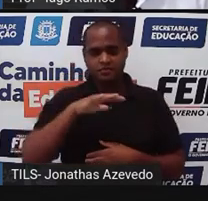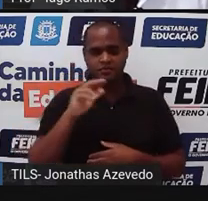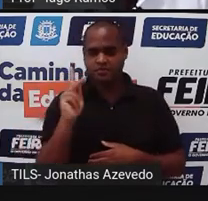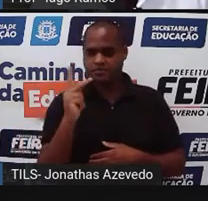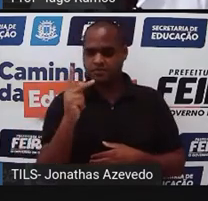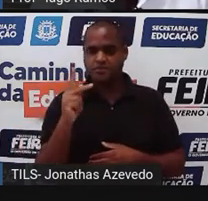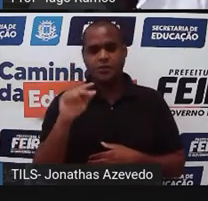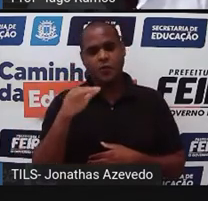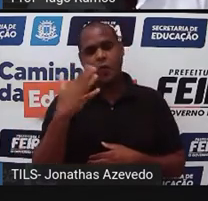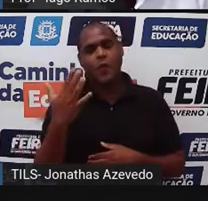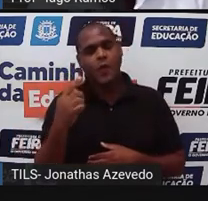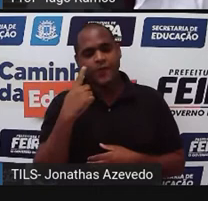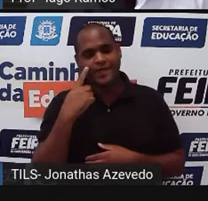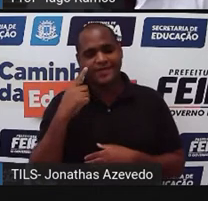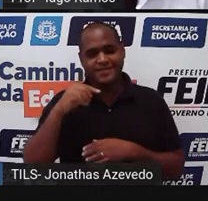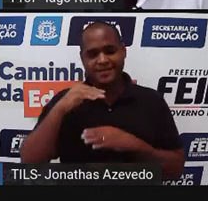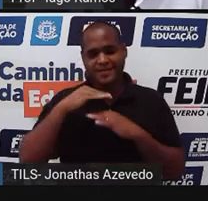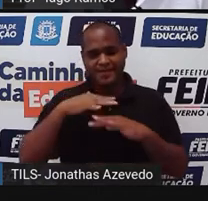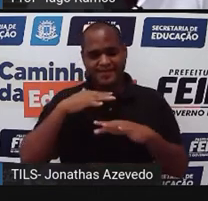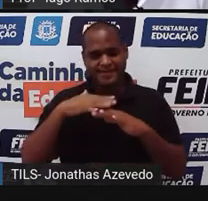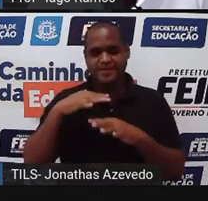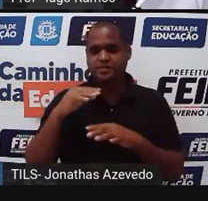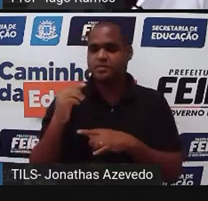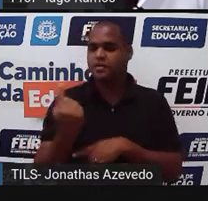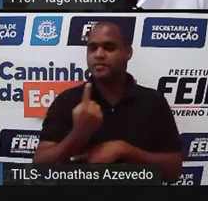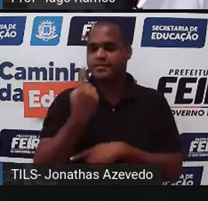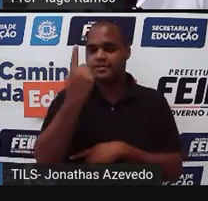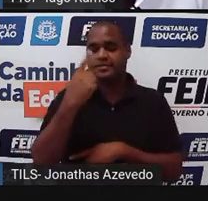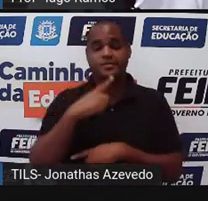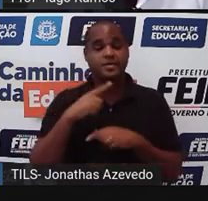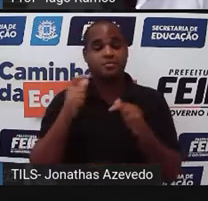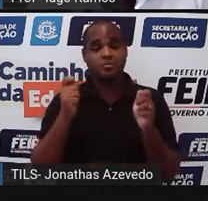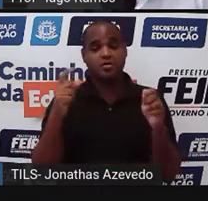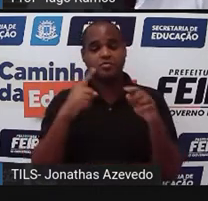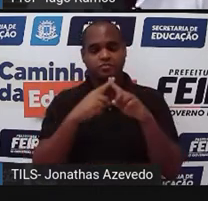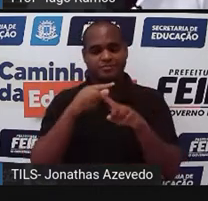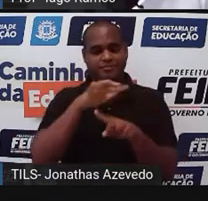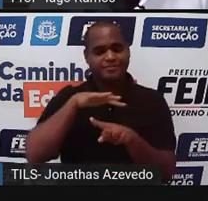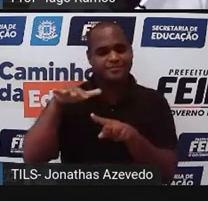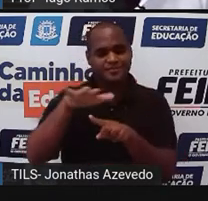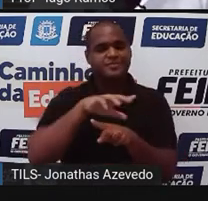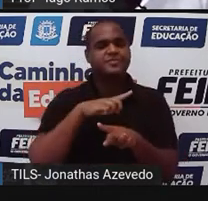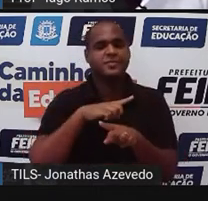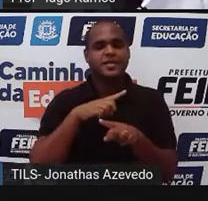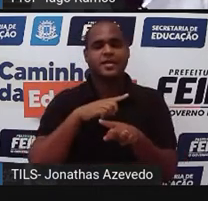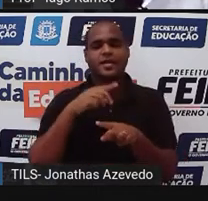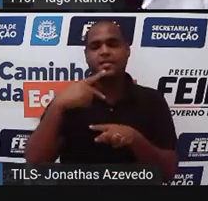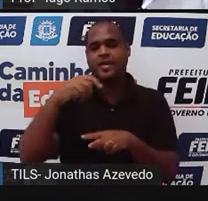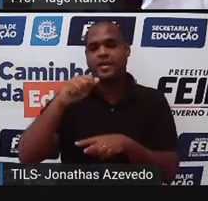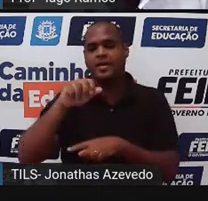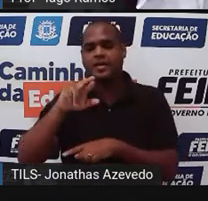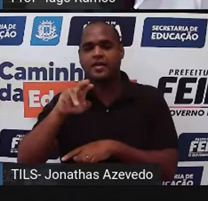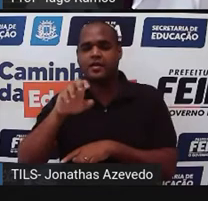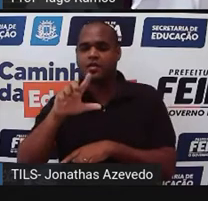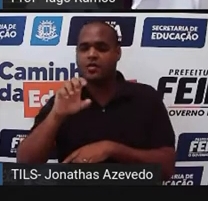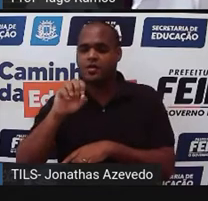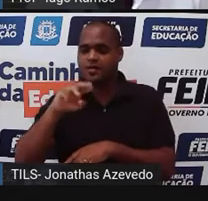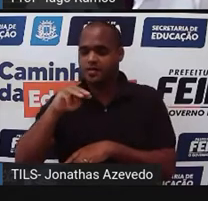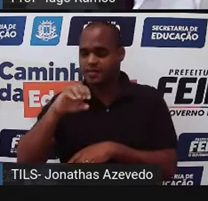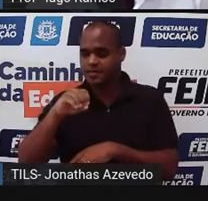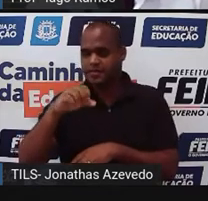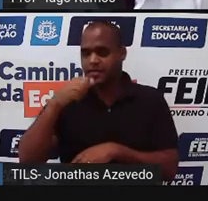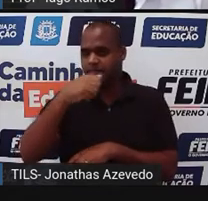vezes altura o comprimento vezes altura é a forma de calcular área de paralelogramos